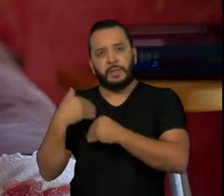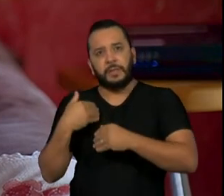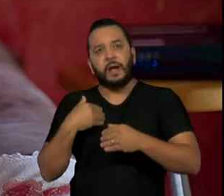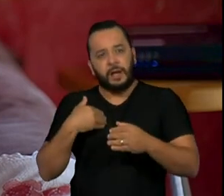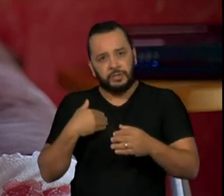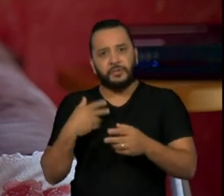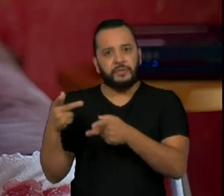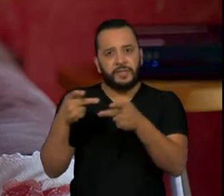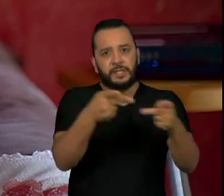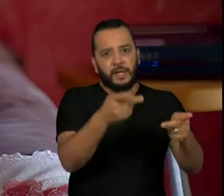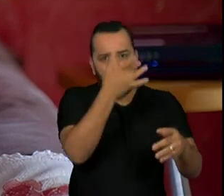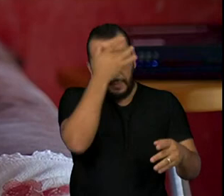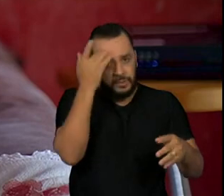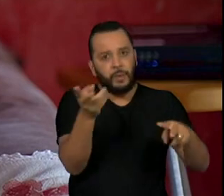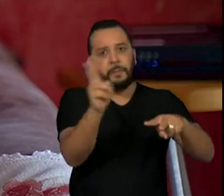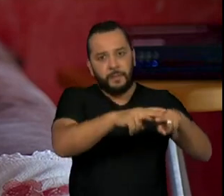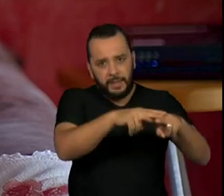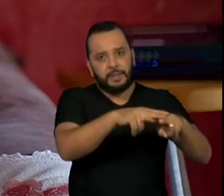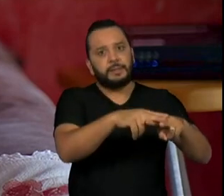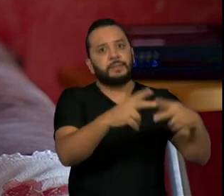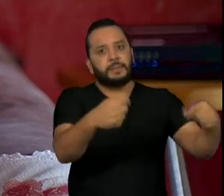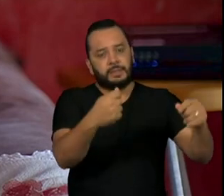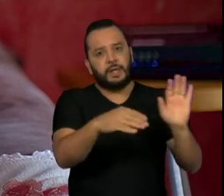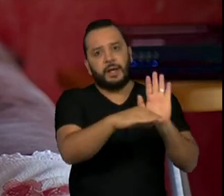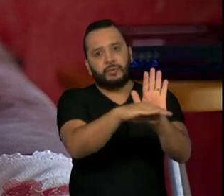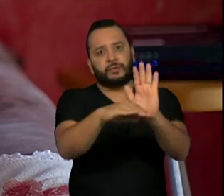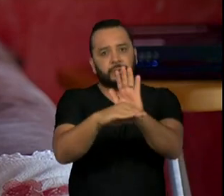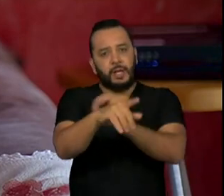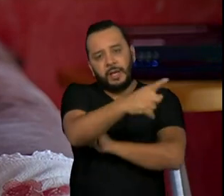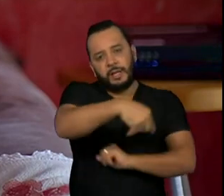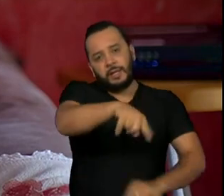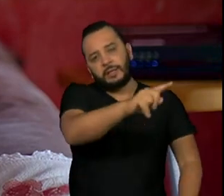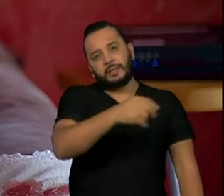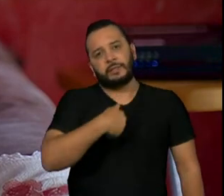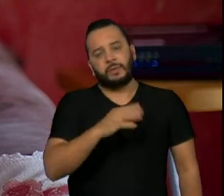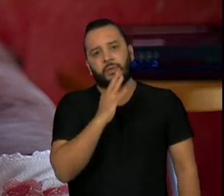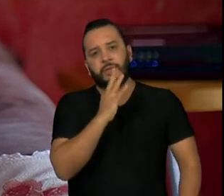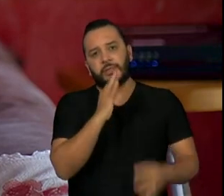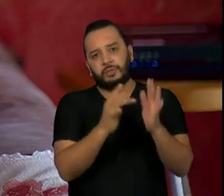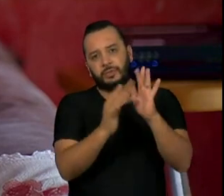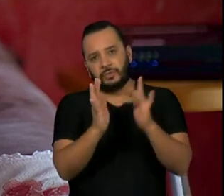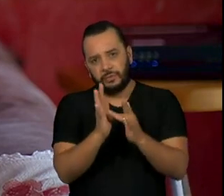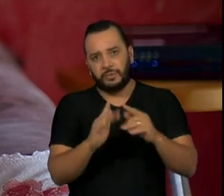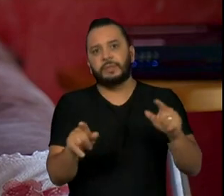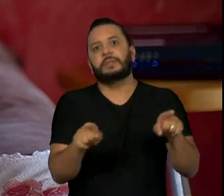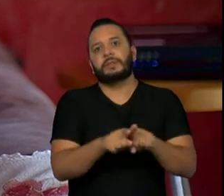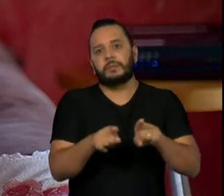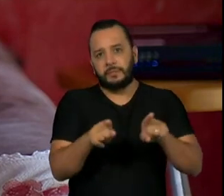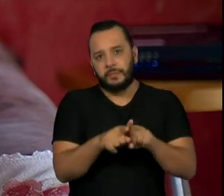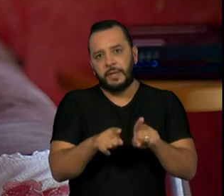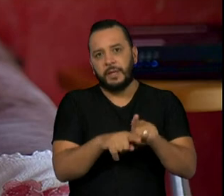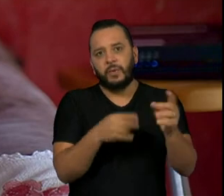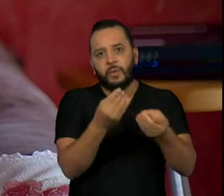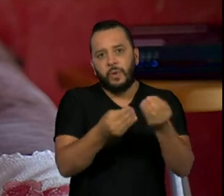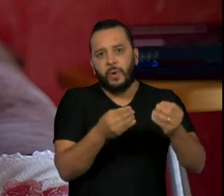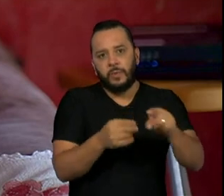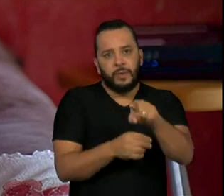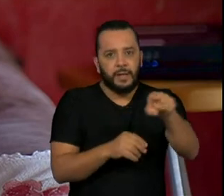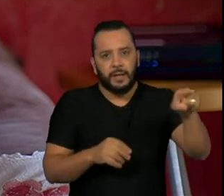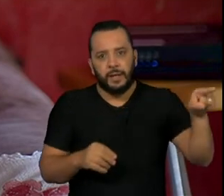estão encarcerados e que precisam ajudá-los a conhecer ao Cristo e também a